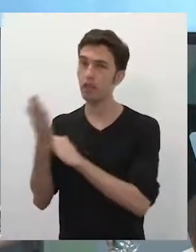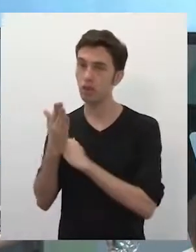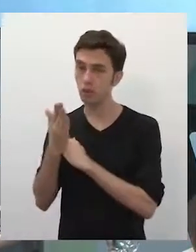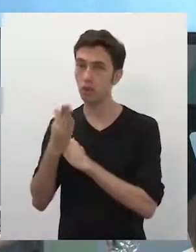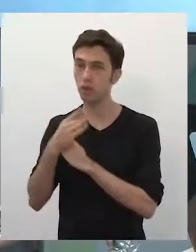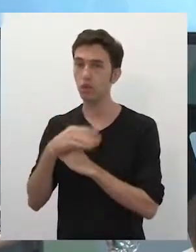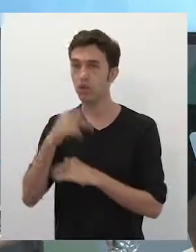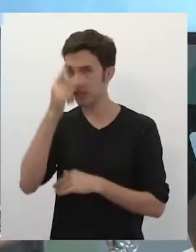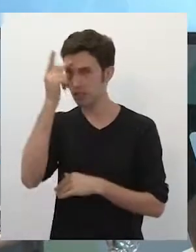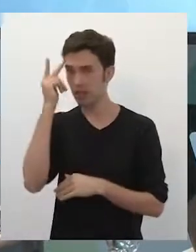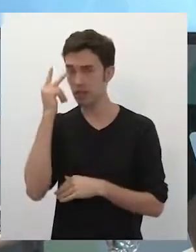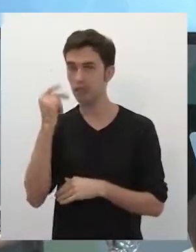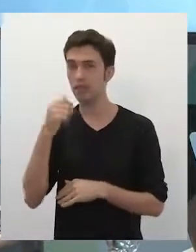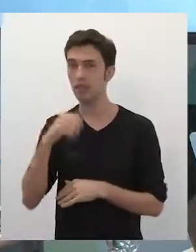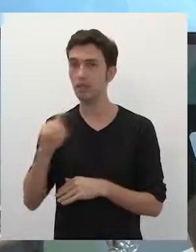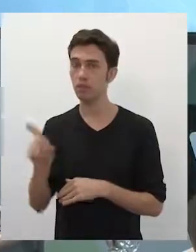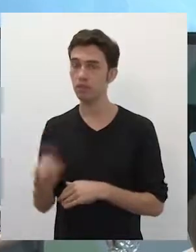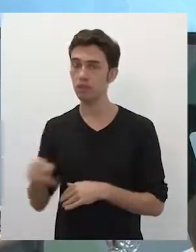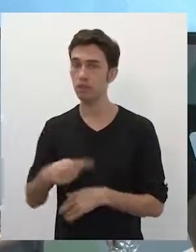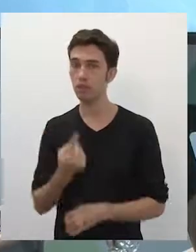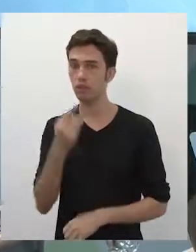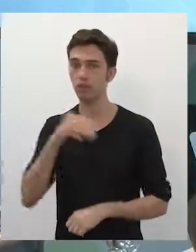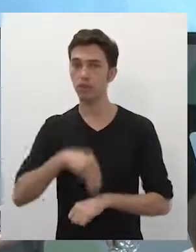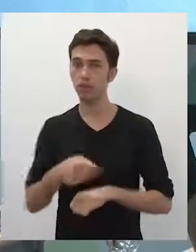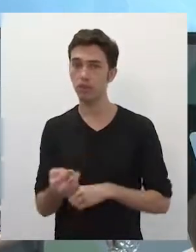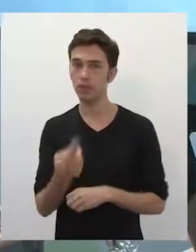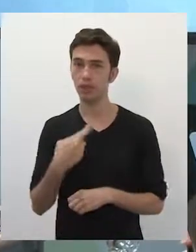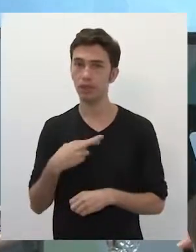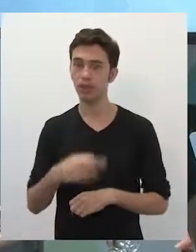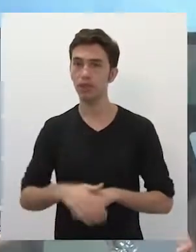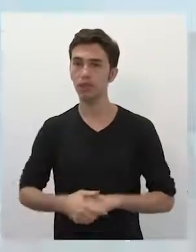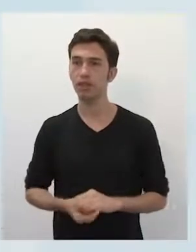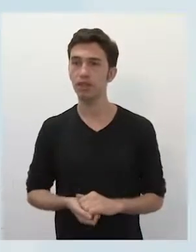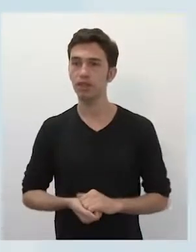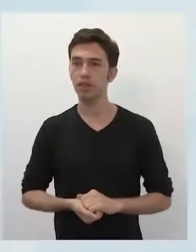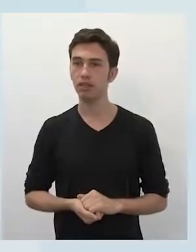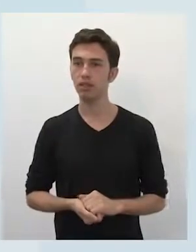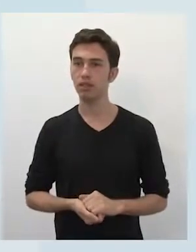Imaginem e respondam lá no chat, tá? 1 minutinho para vocês responderem.